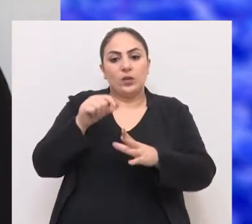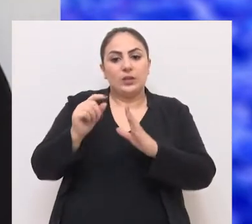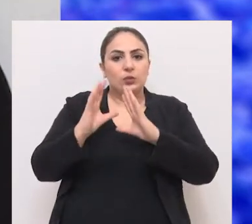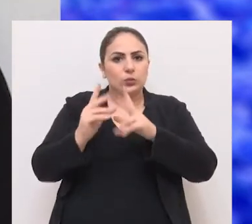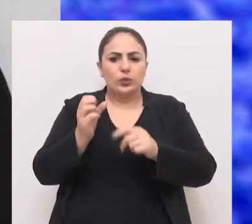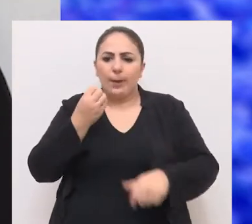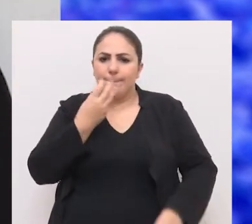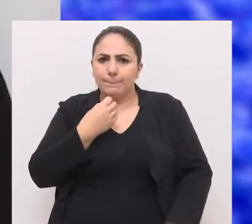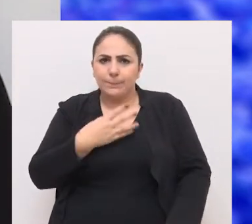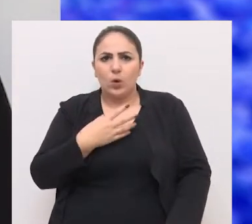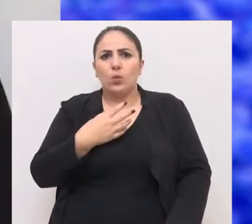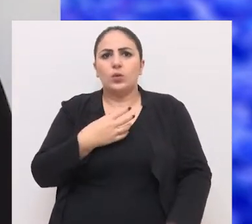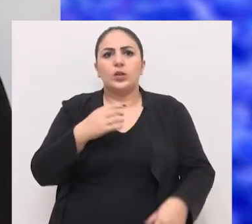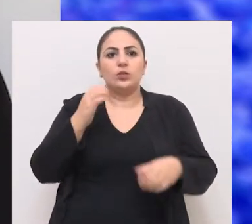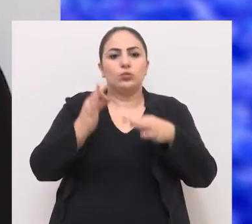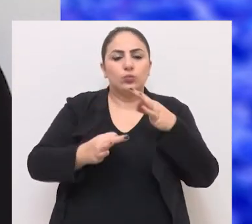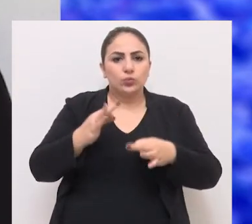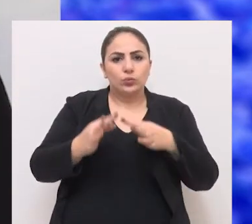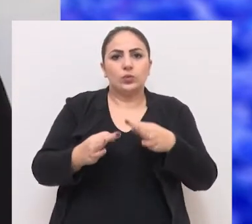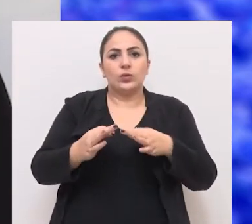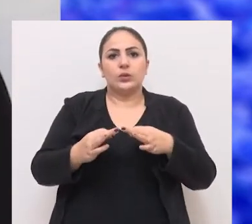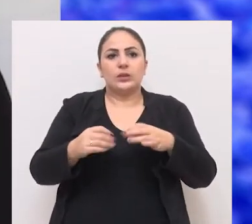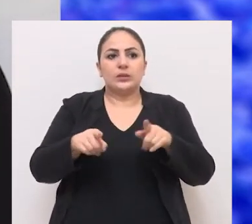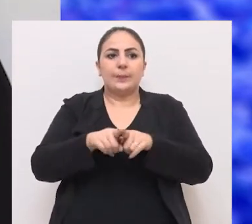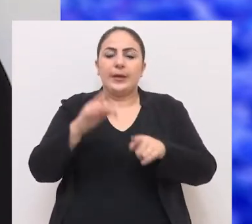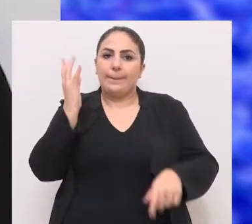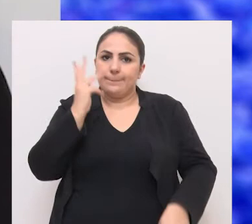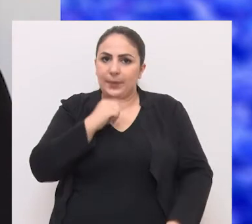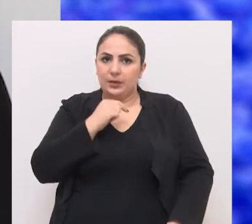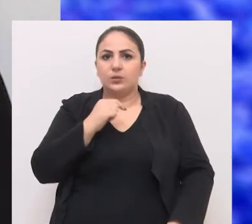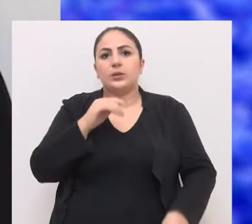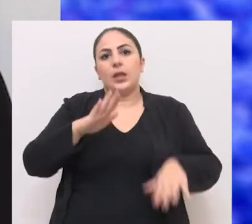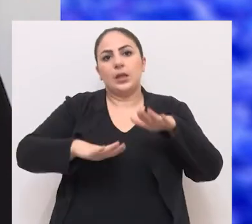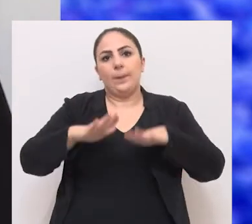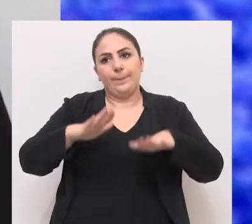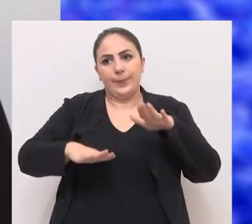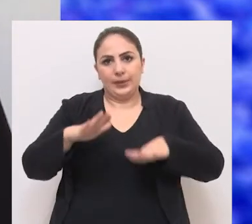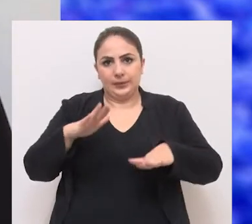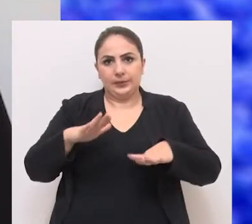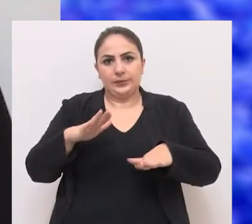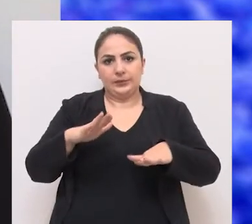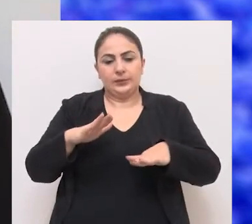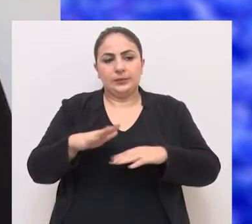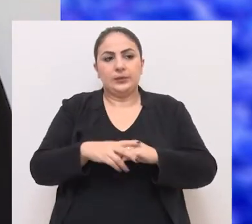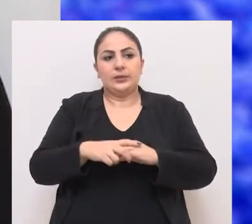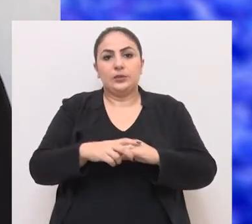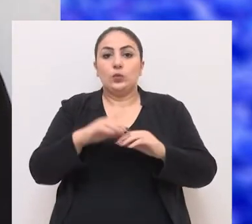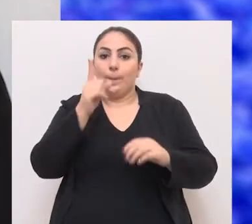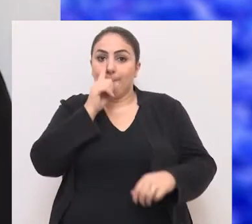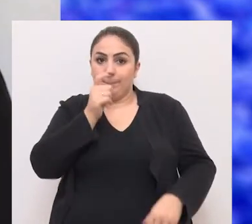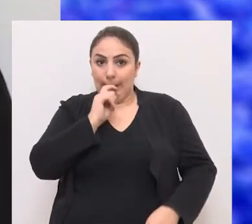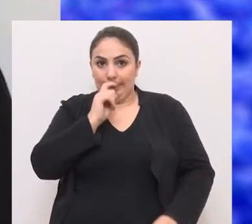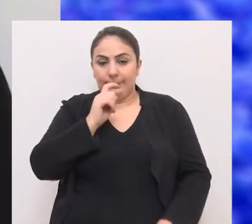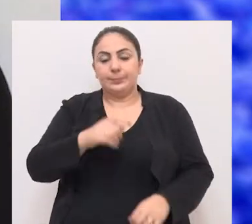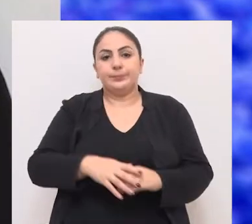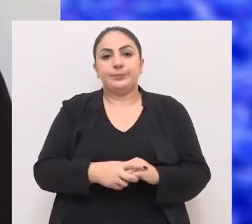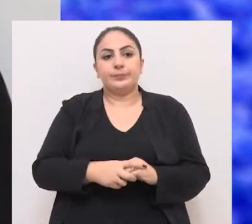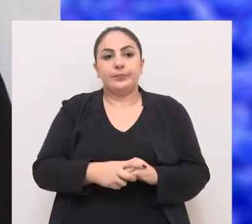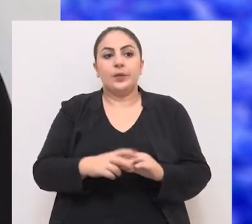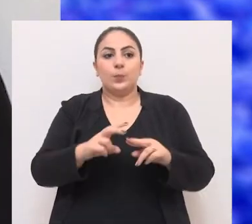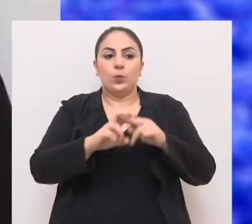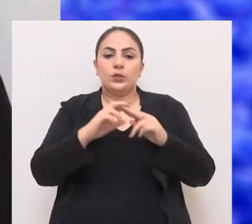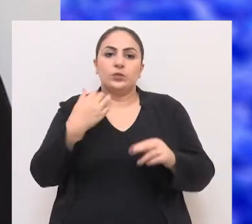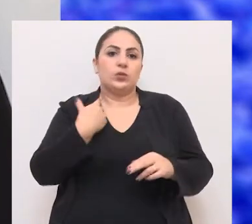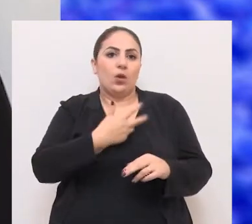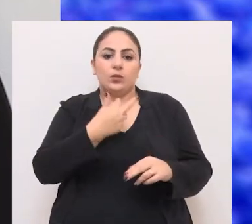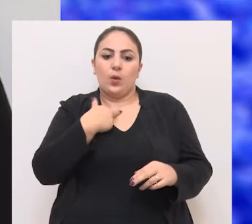escolher aquilo que é bom, aquilo que é justo e aquilo que é belo, depende dos pais, né?